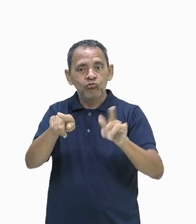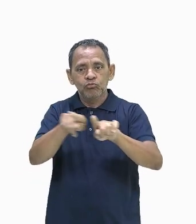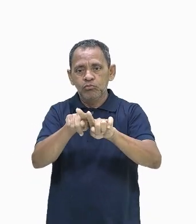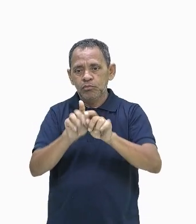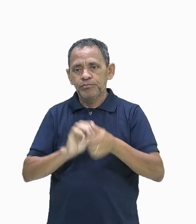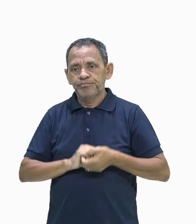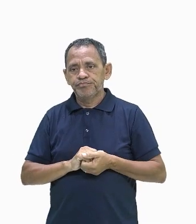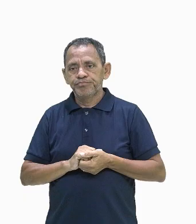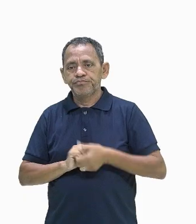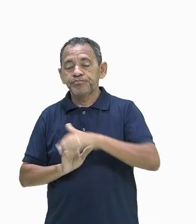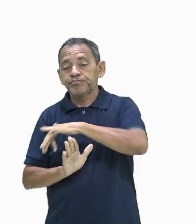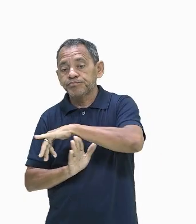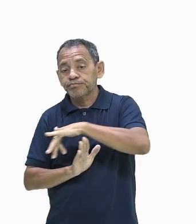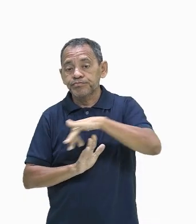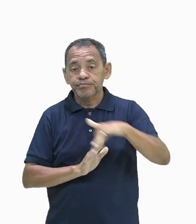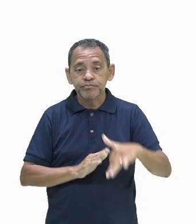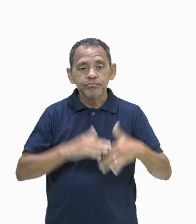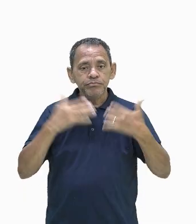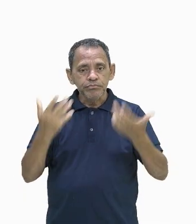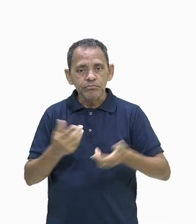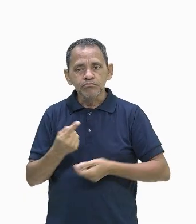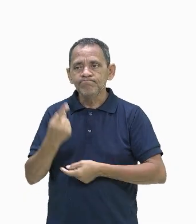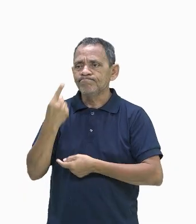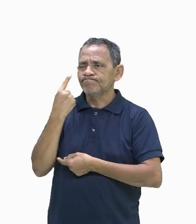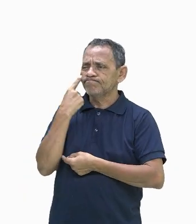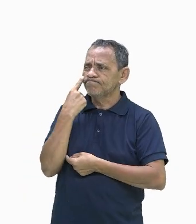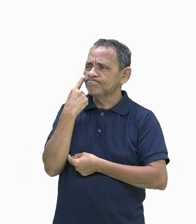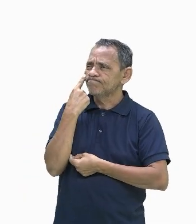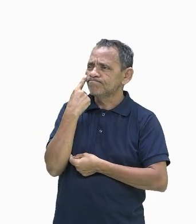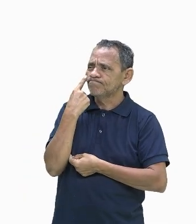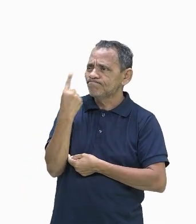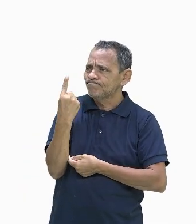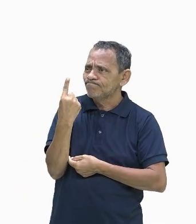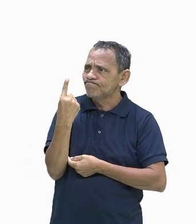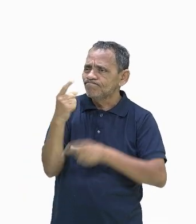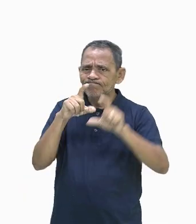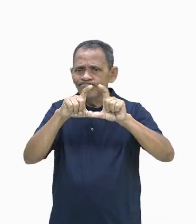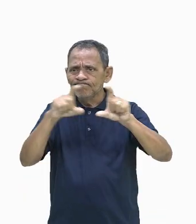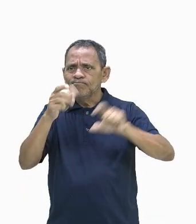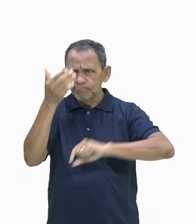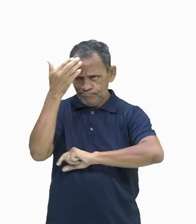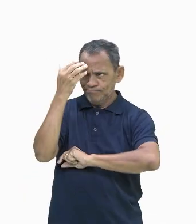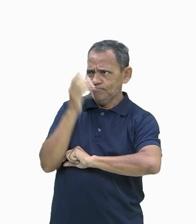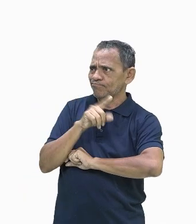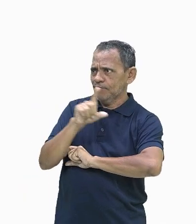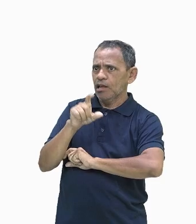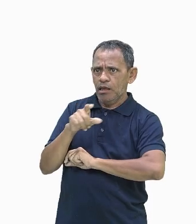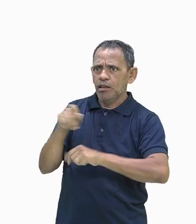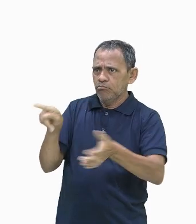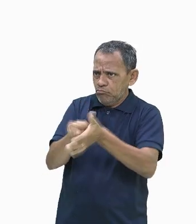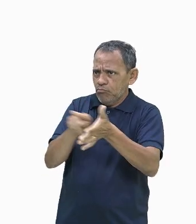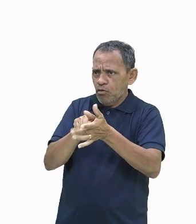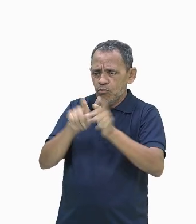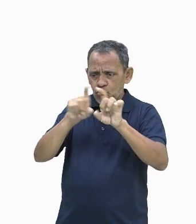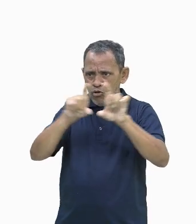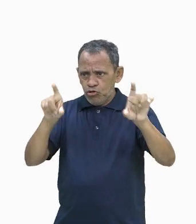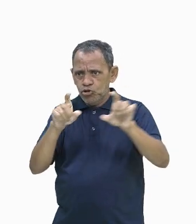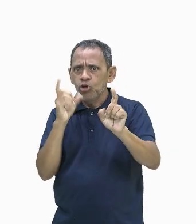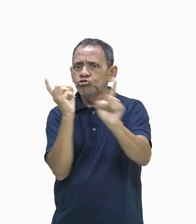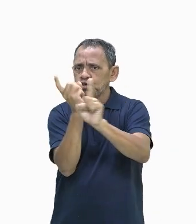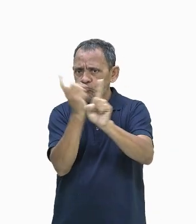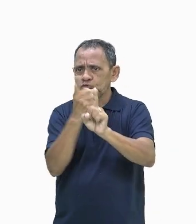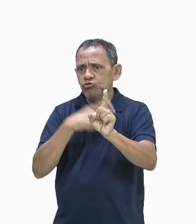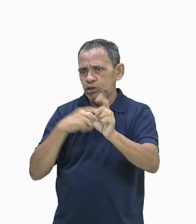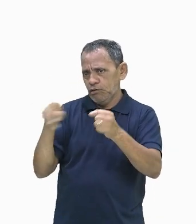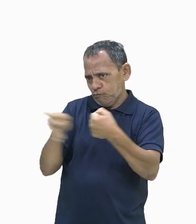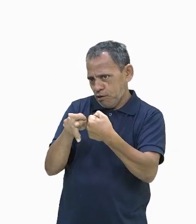Então, uma vez que eu estou diante de uma oração e eu sei que é uma oração, porque eu identifico que há ali a presença do